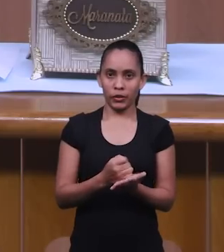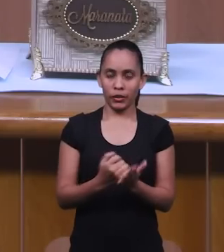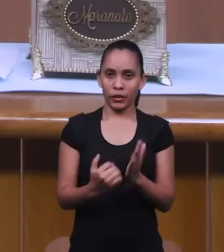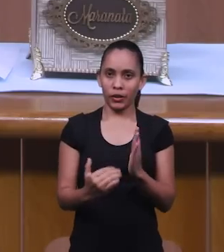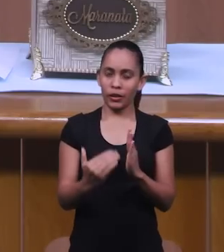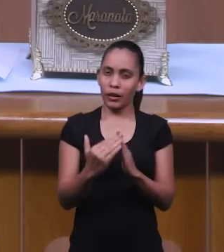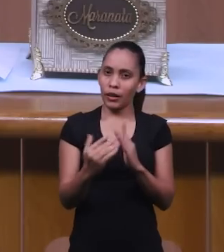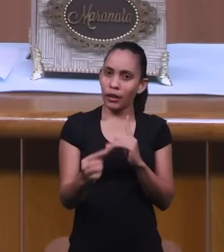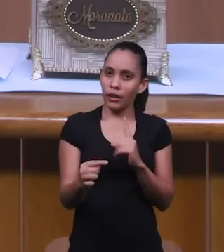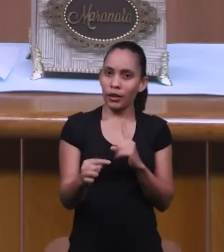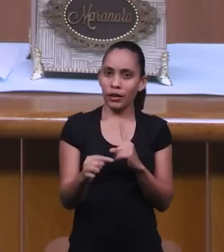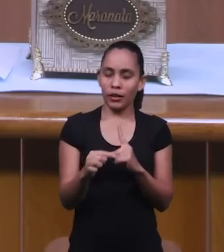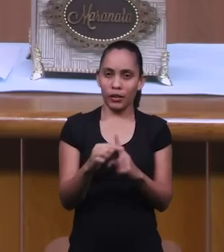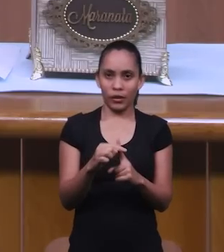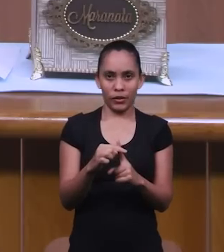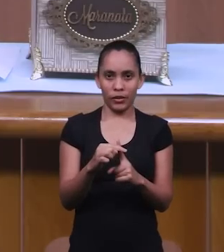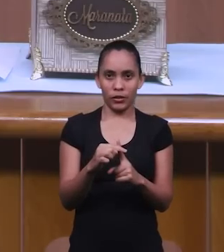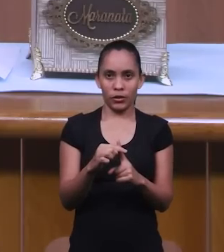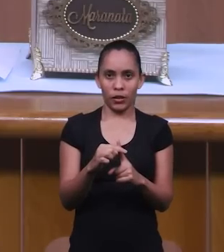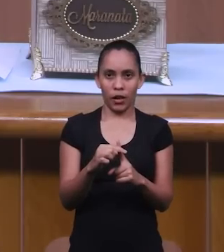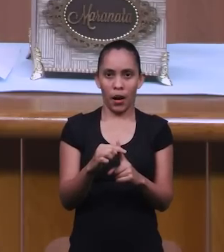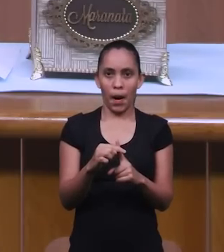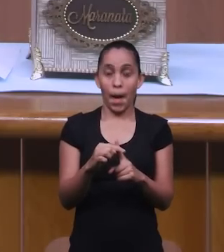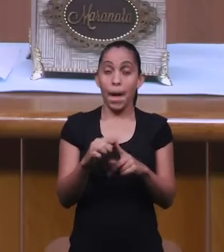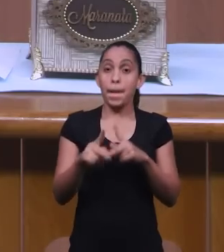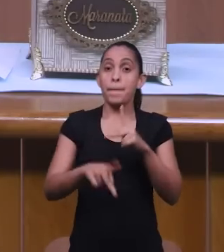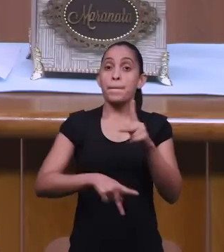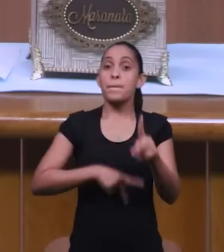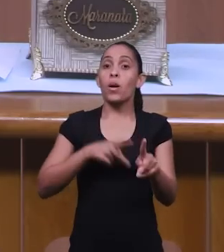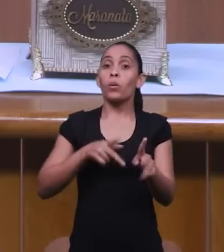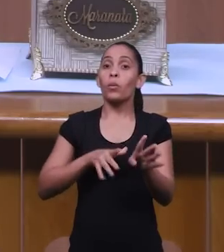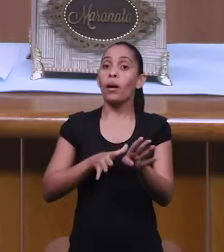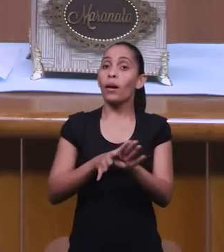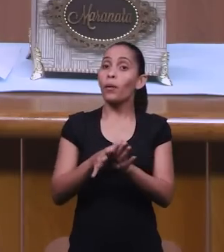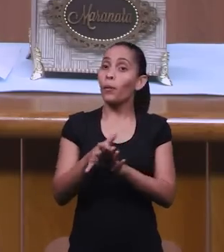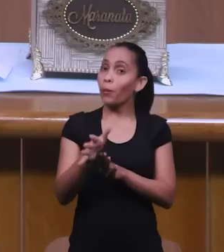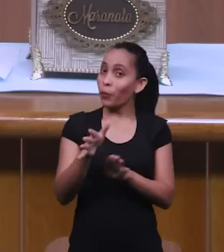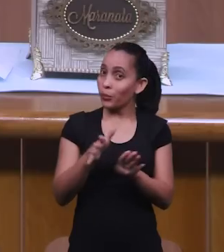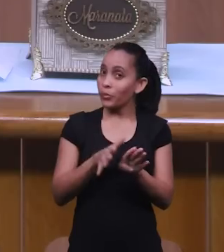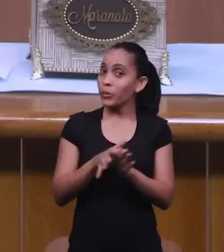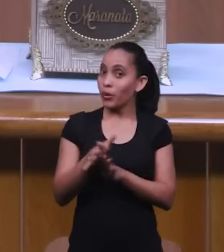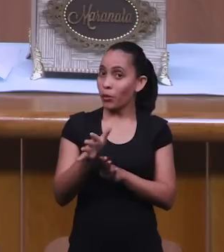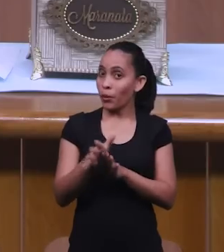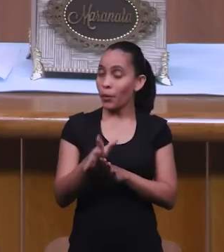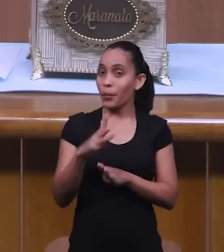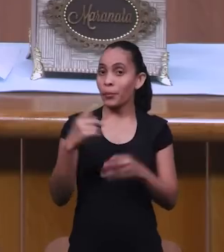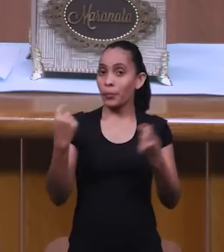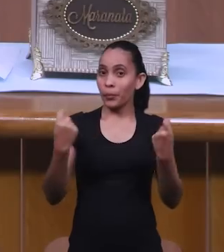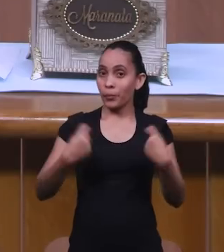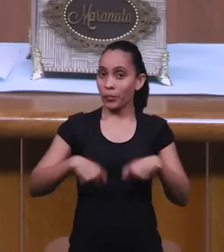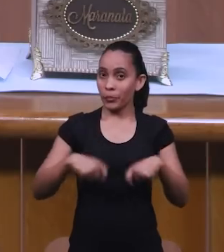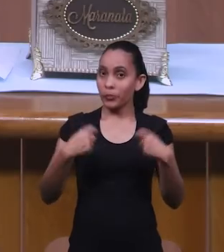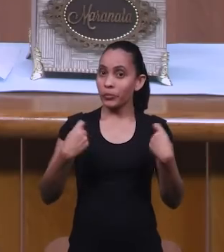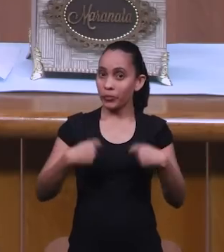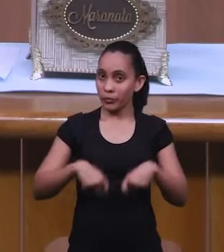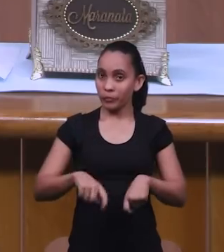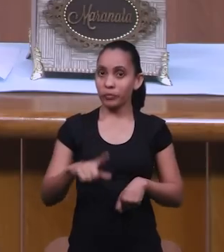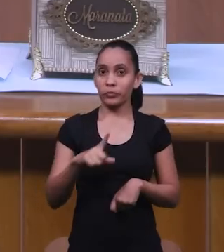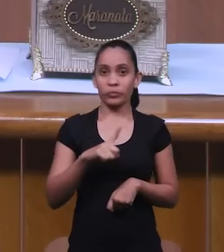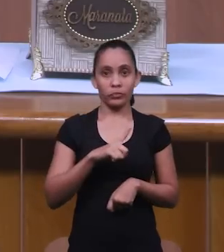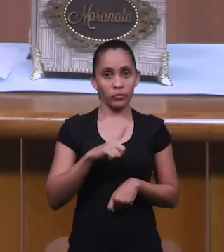dava tudo. Paulo orientou as ofertas como bênçãos e graça. E deve permanecer a generosidade, que é